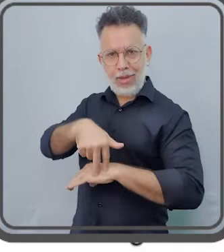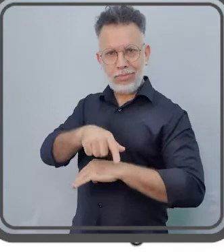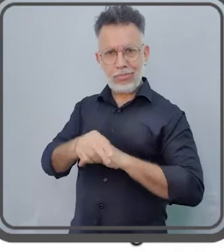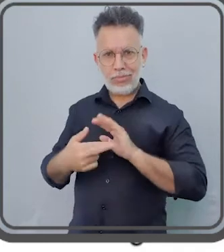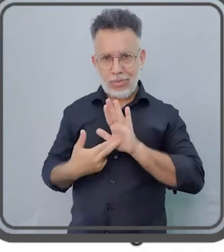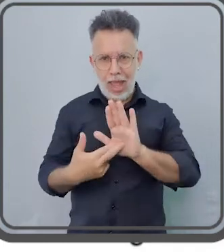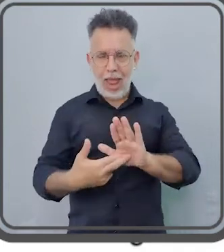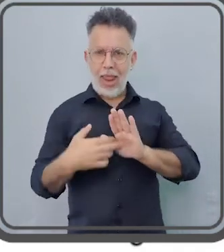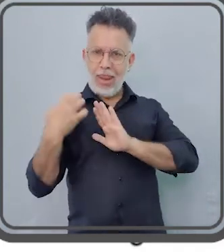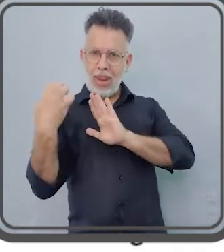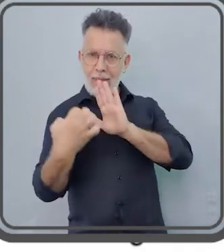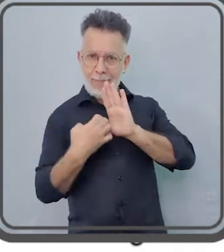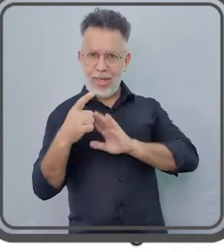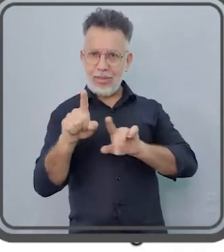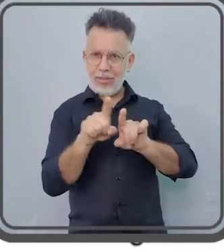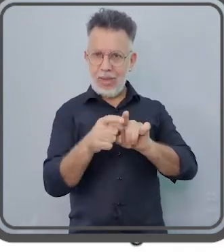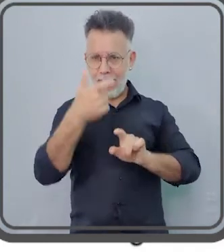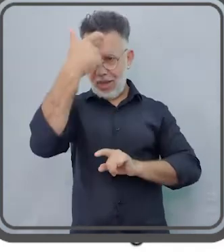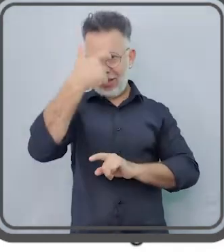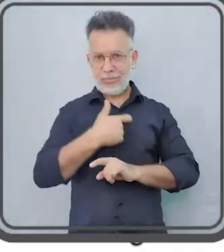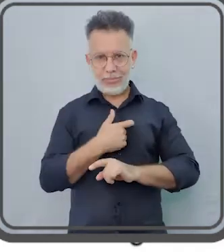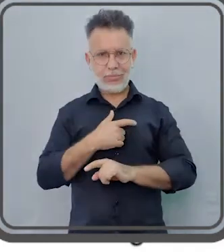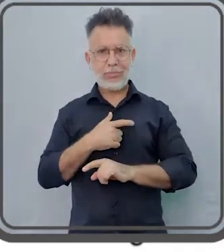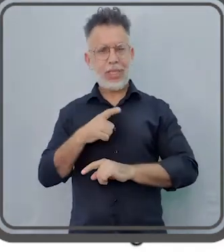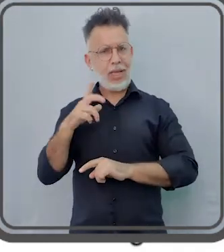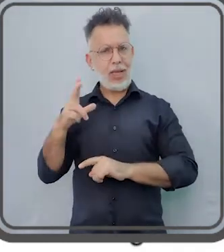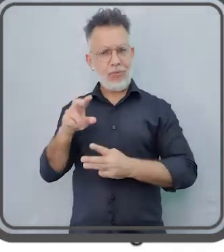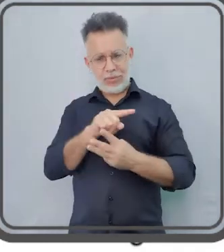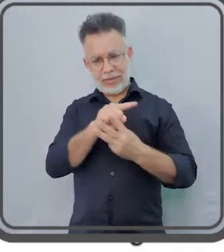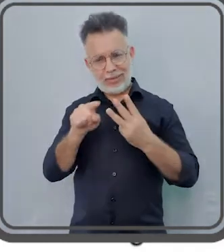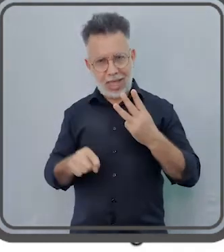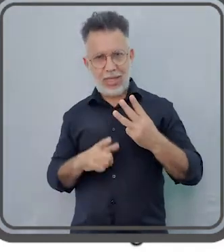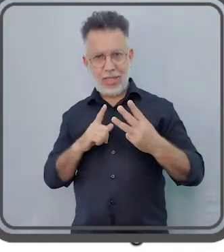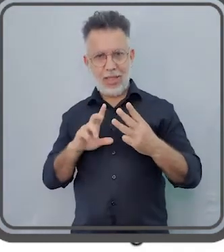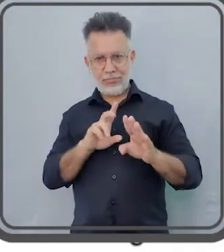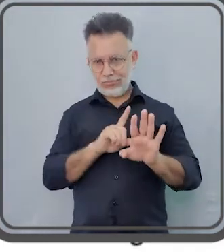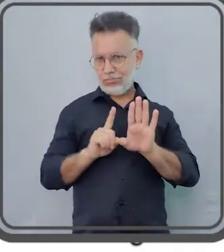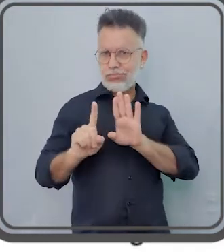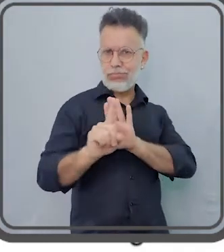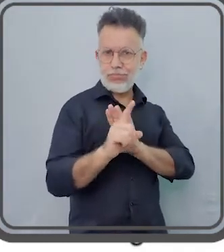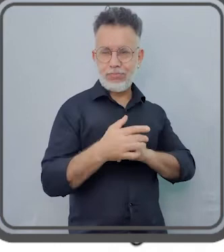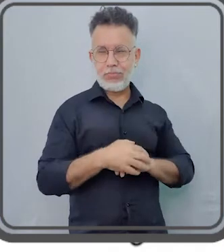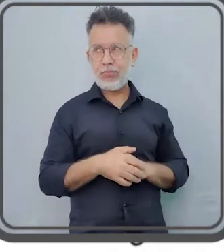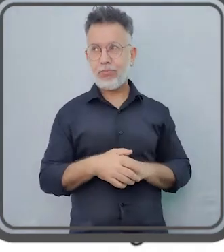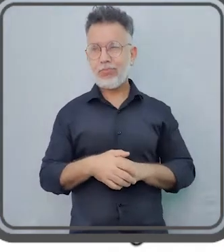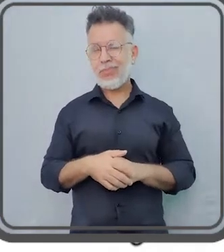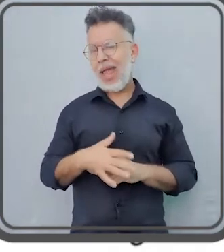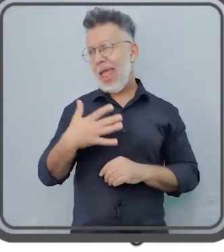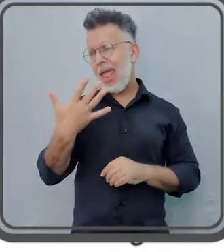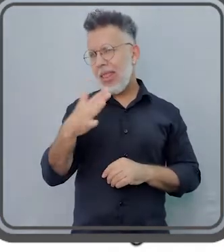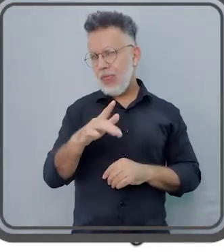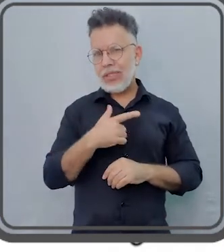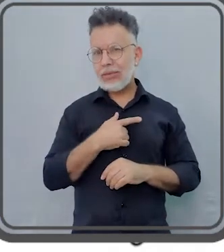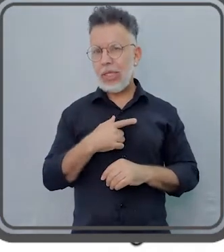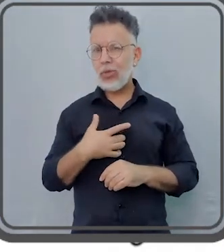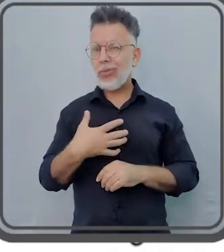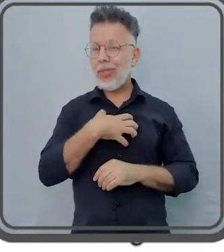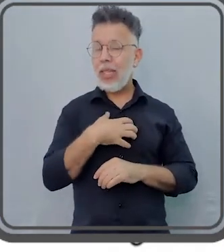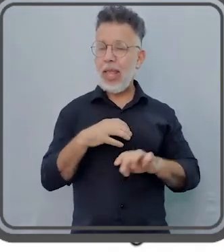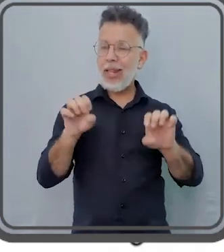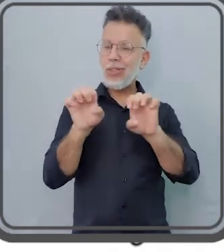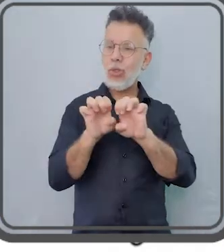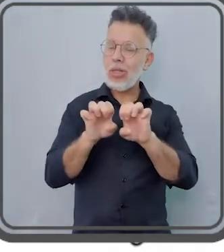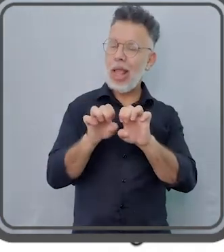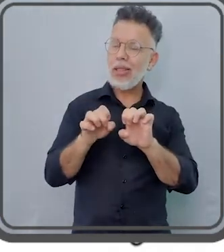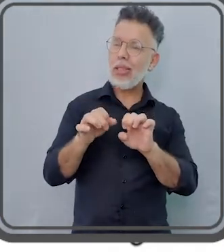essa materialização, vocês três? Talvez não de uma maneira ainda tão estruturada, tão proposital, mas a